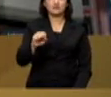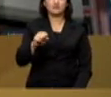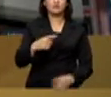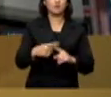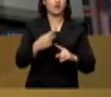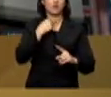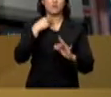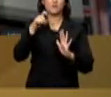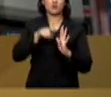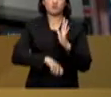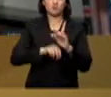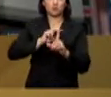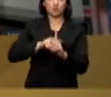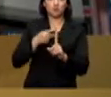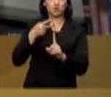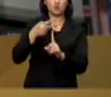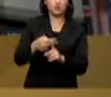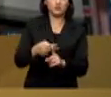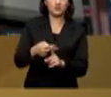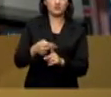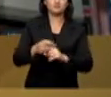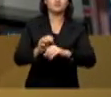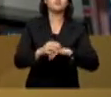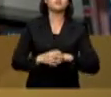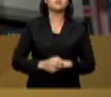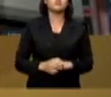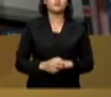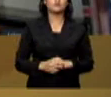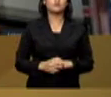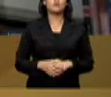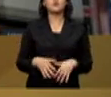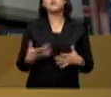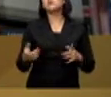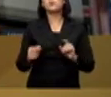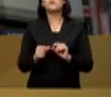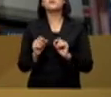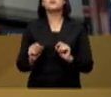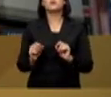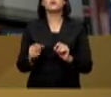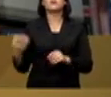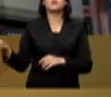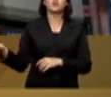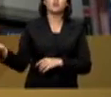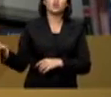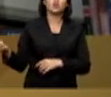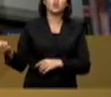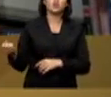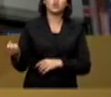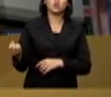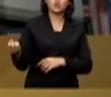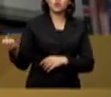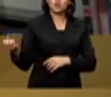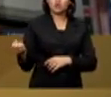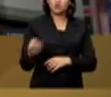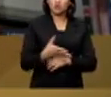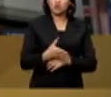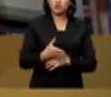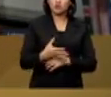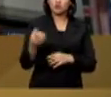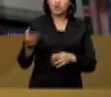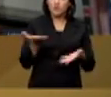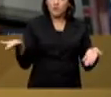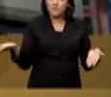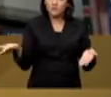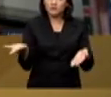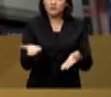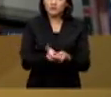bitributação. Qual é o efeito prático? Evitar novas ações de repetição de indébito de ICMS e